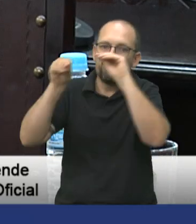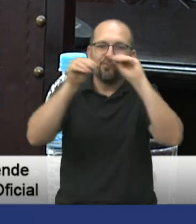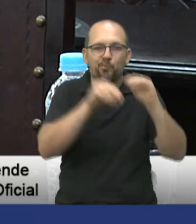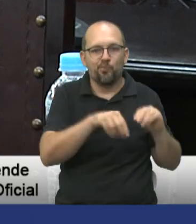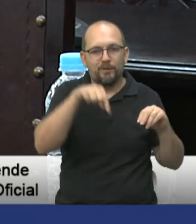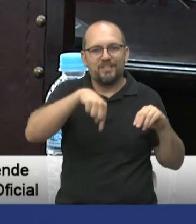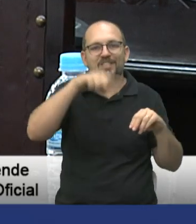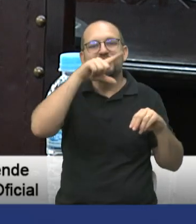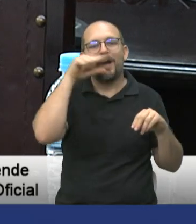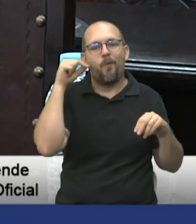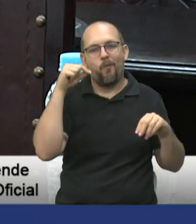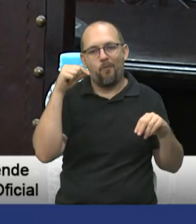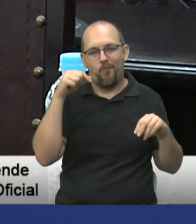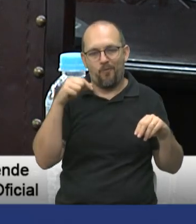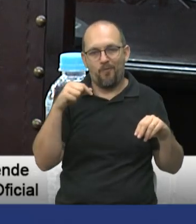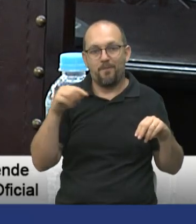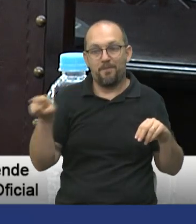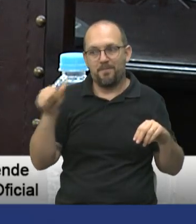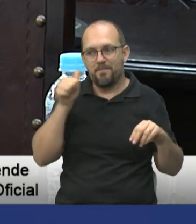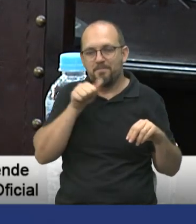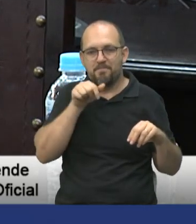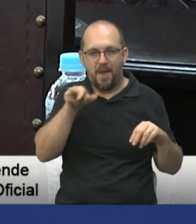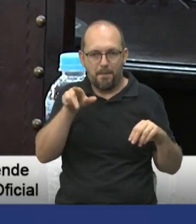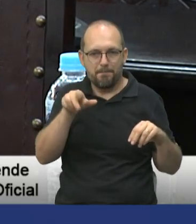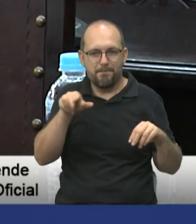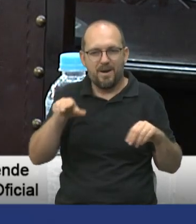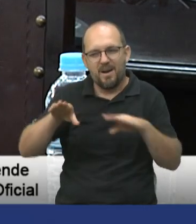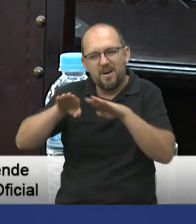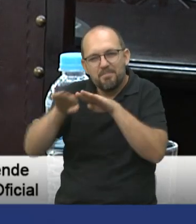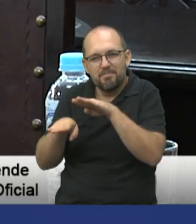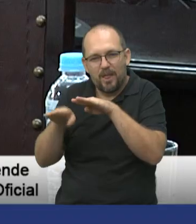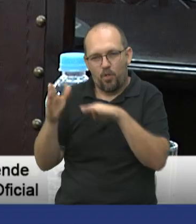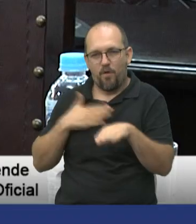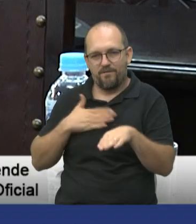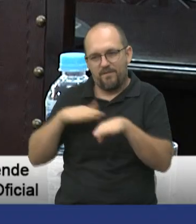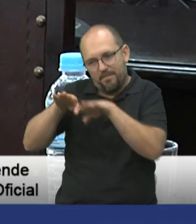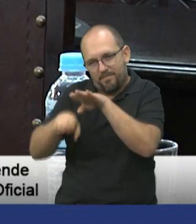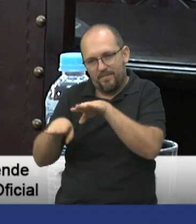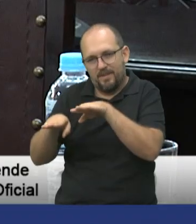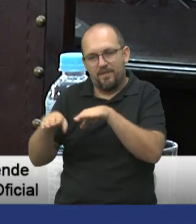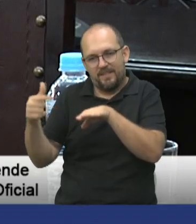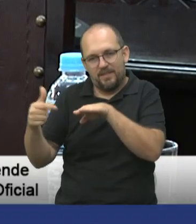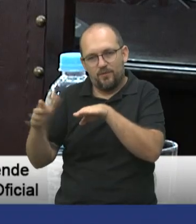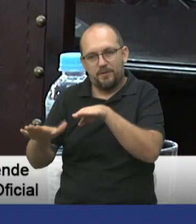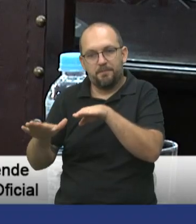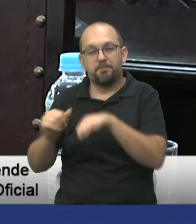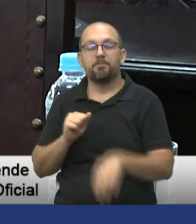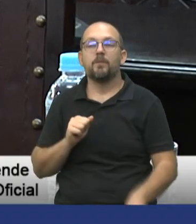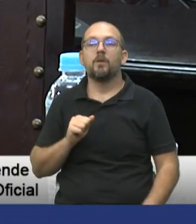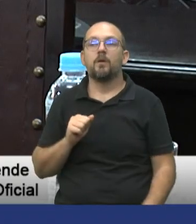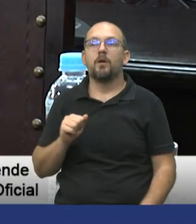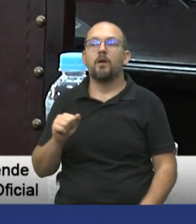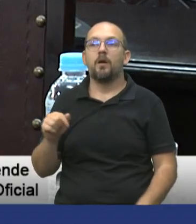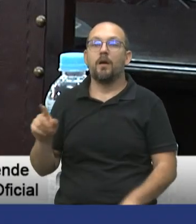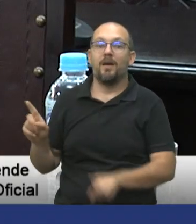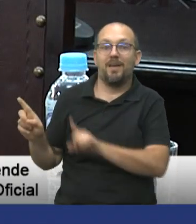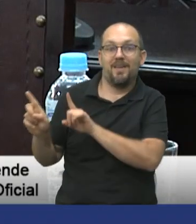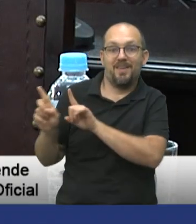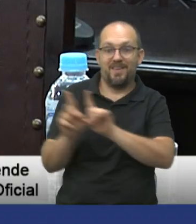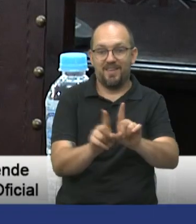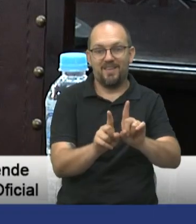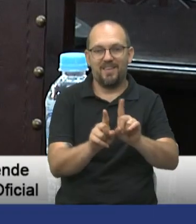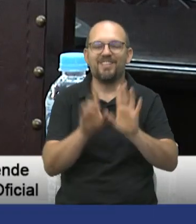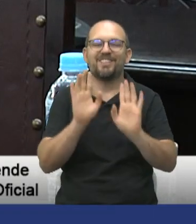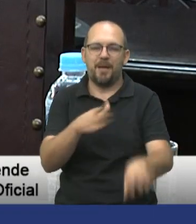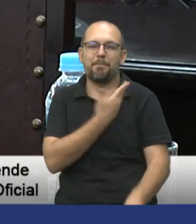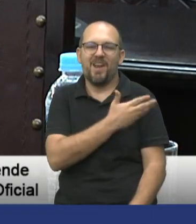fomos assim, eu e a minha irmã, ela é um ano mais nova, mas ela entrou comigo na escola. A gente já teve um certo preconceito.